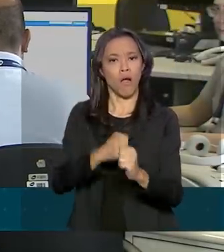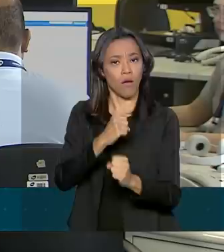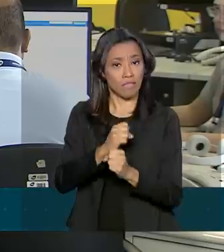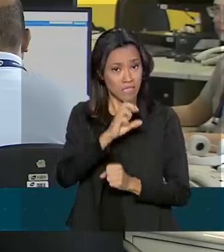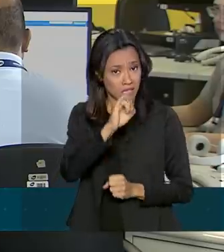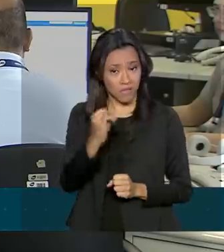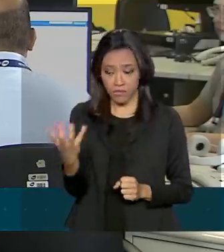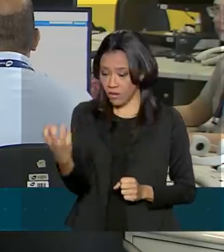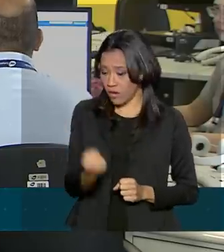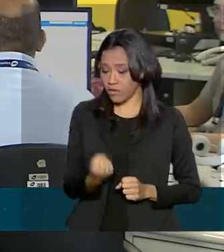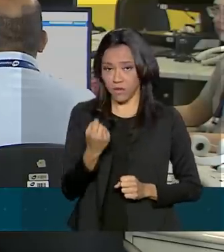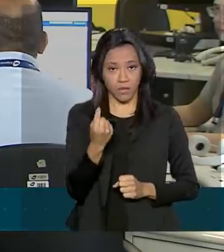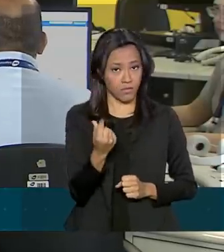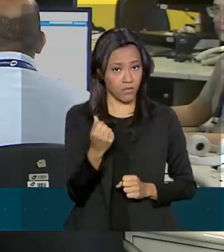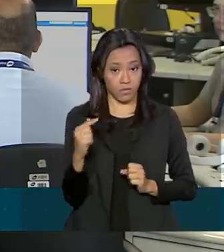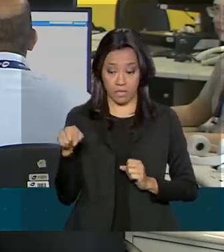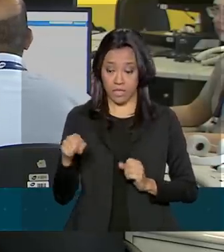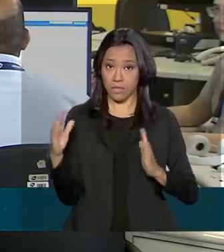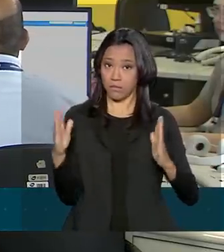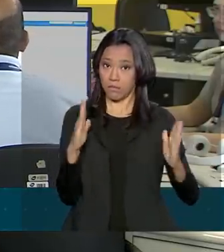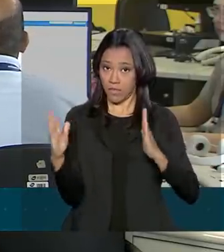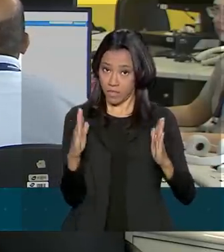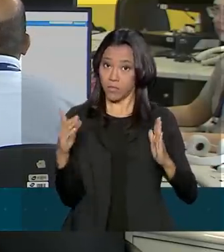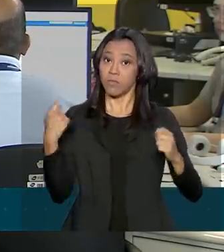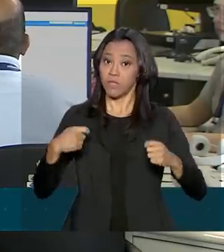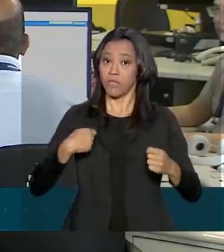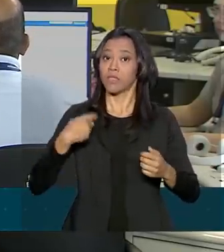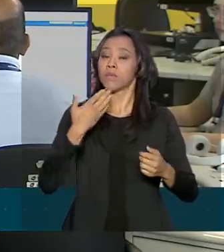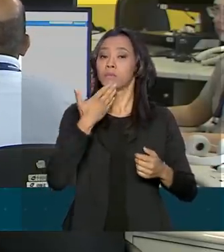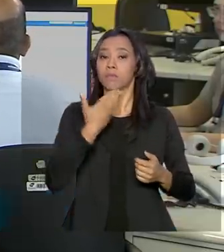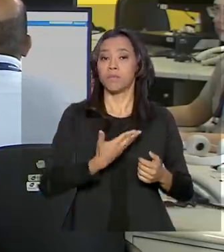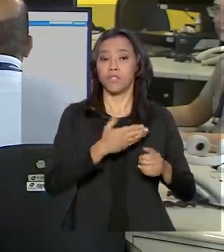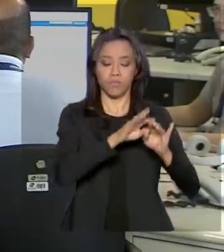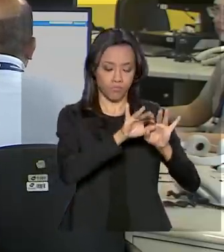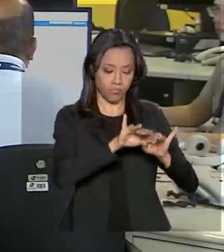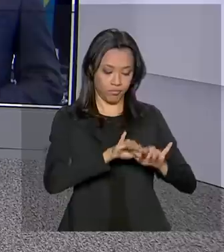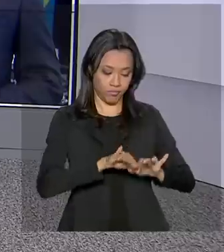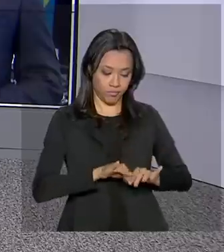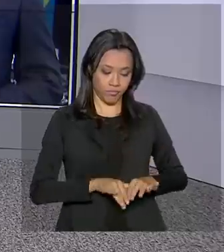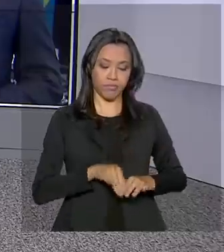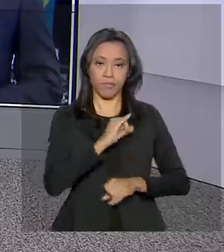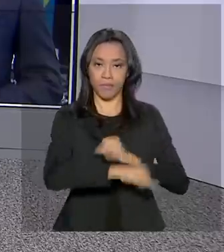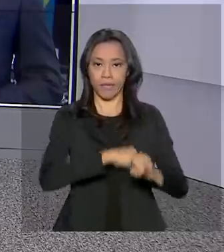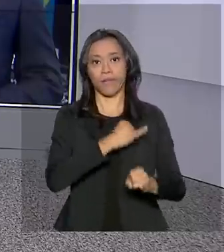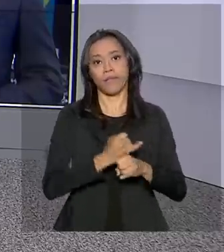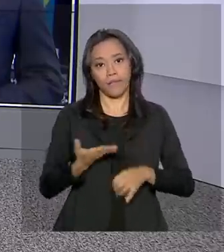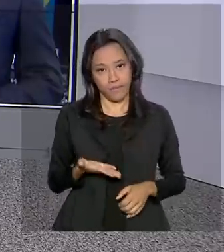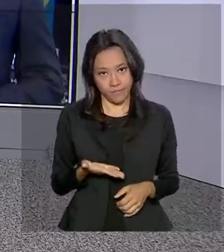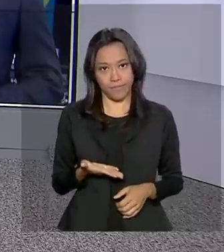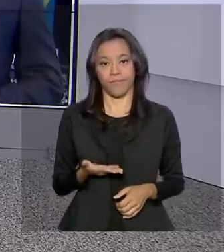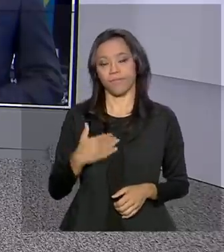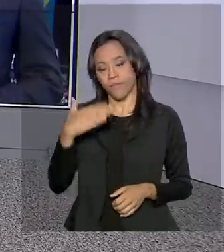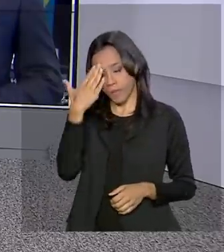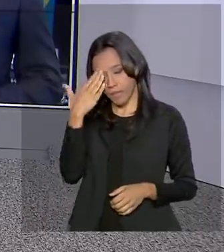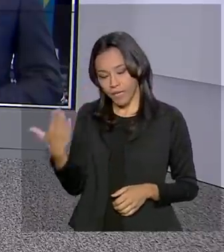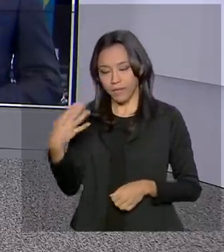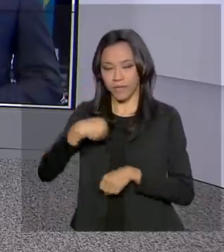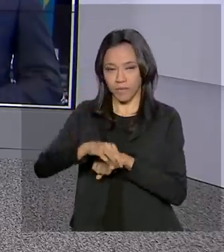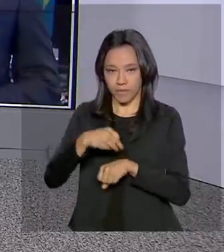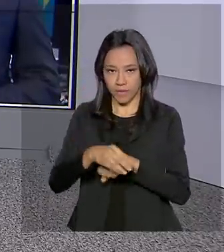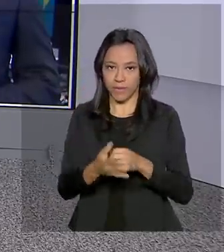não fizer o resgate nesse prazo deverá fazer um requerimento pela internet e obrigada pelas suas informações